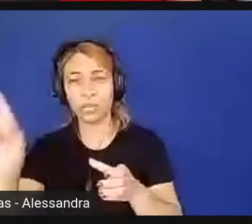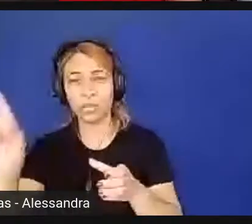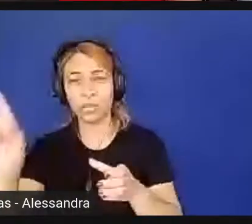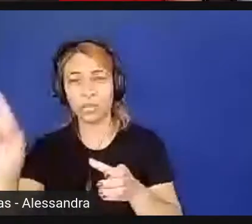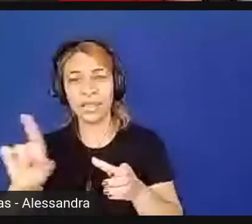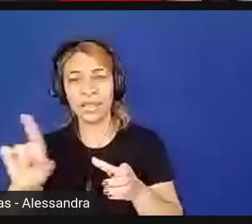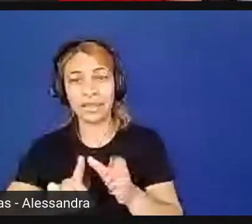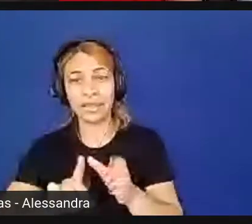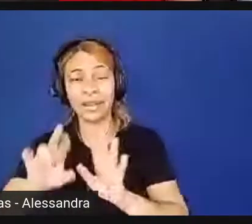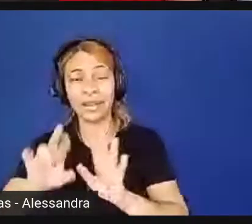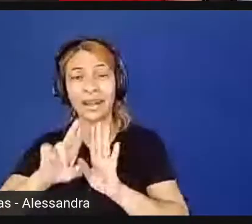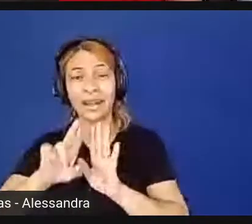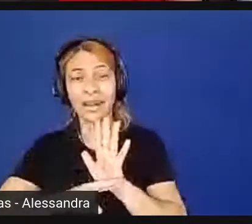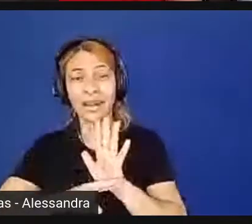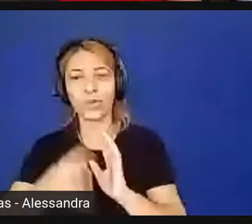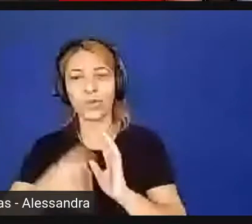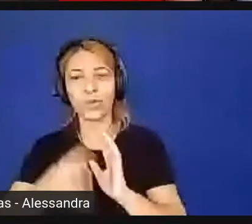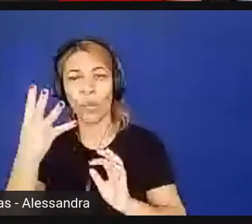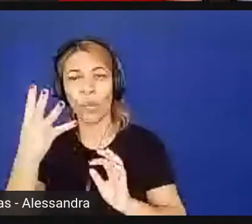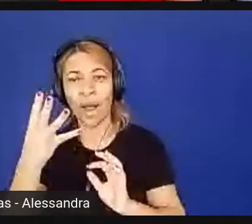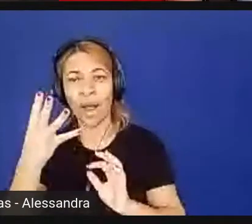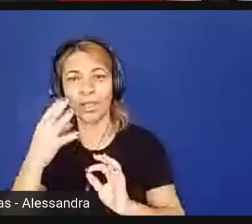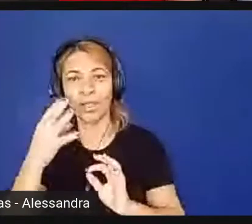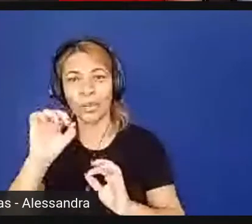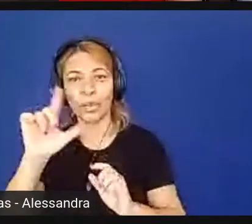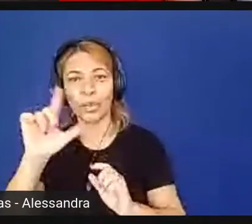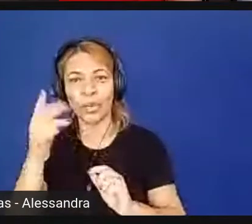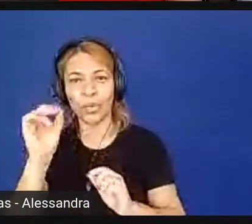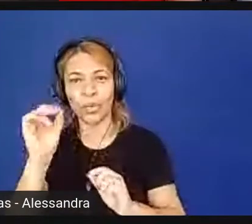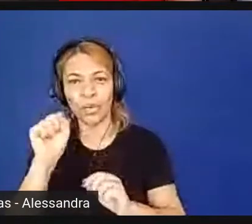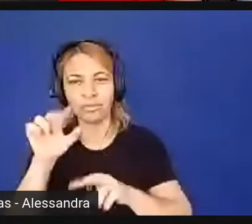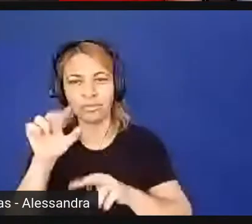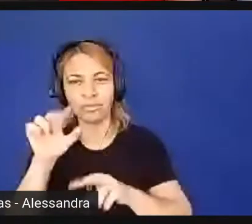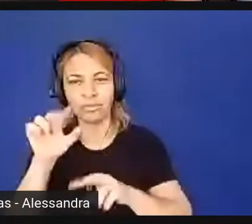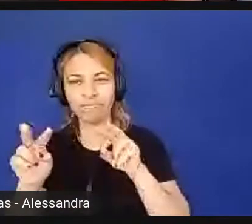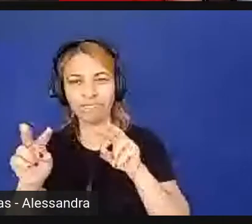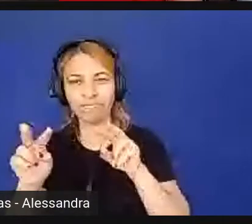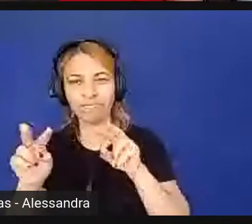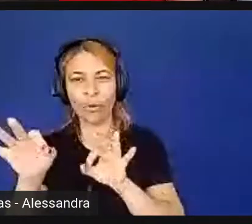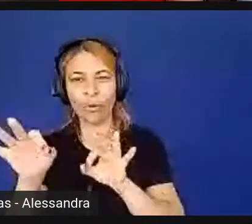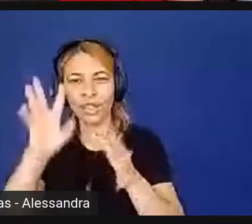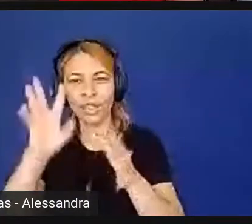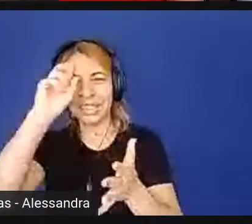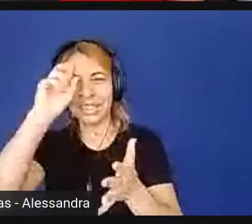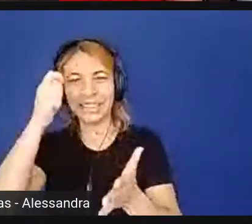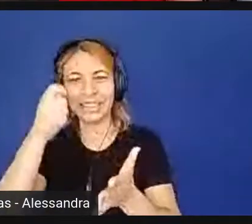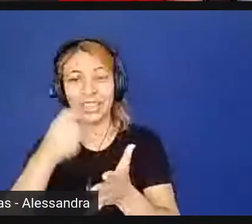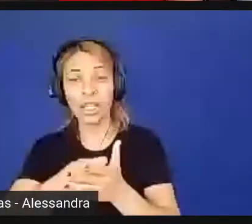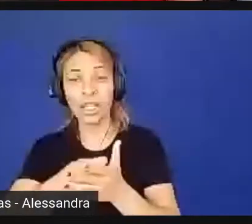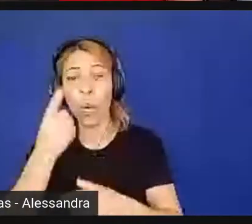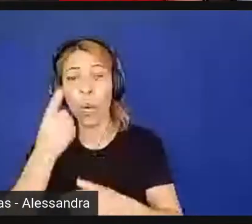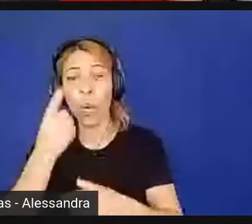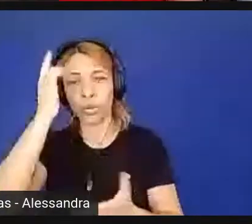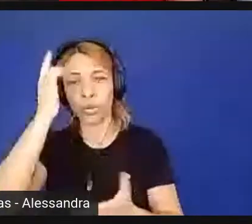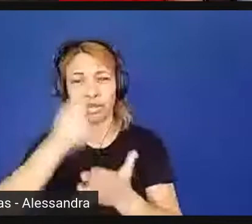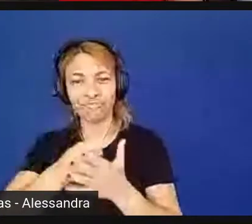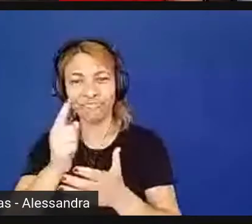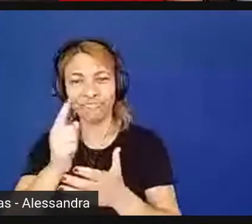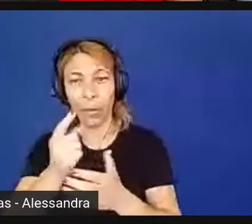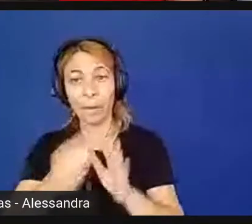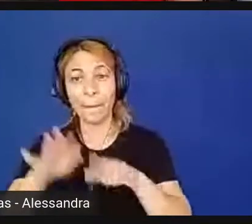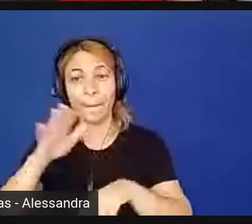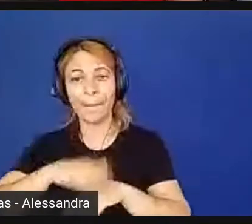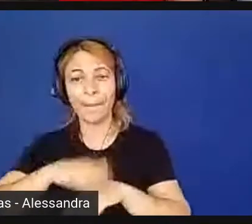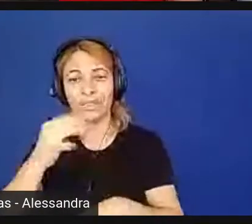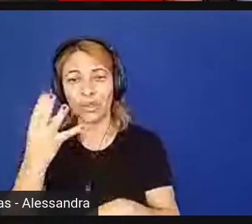dos 4 olhos. Decisões arriscadas materialmente importantes, mais de um tem que decidir. revisão por